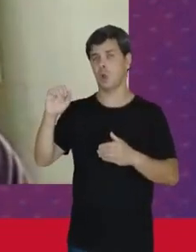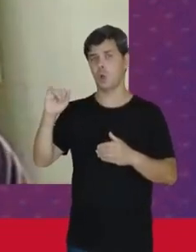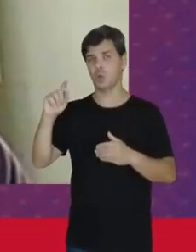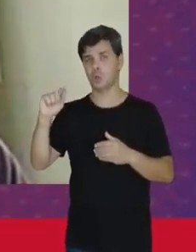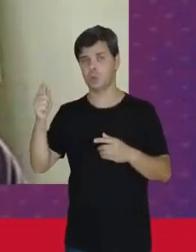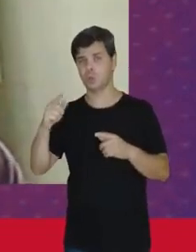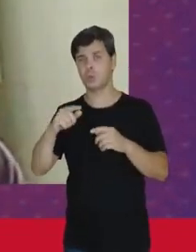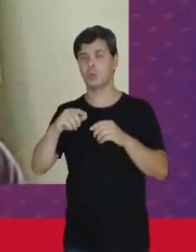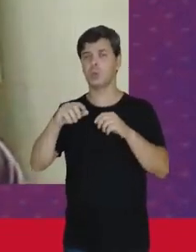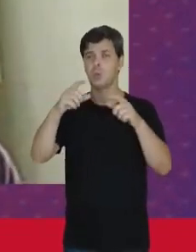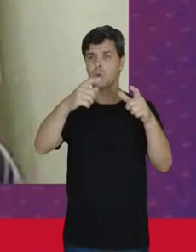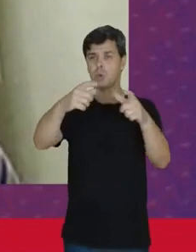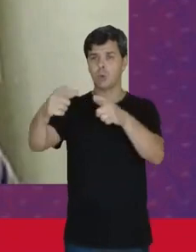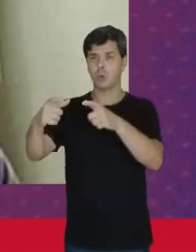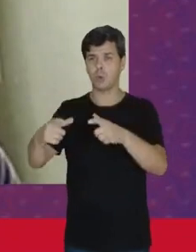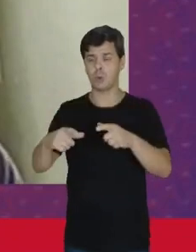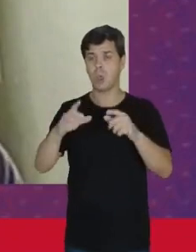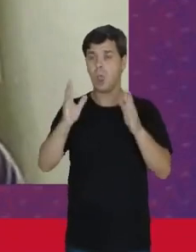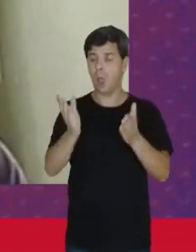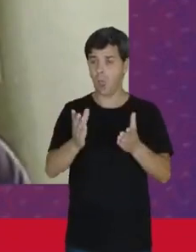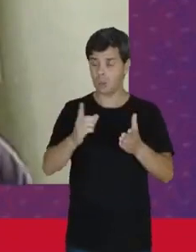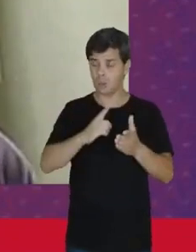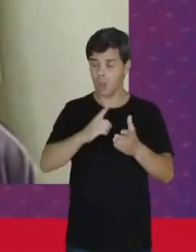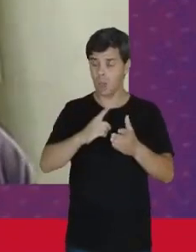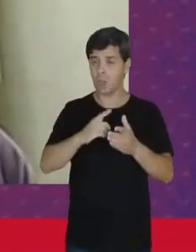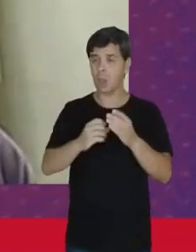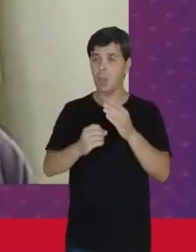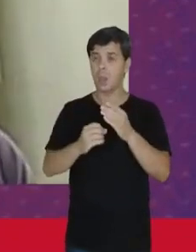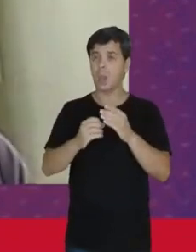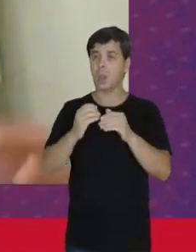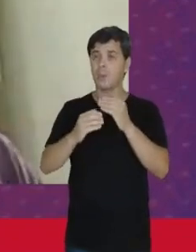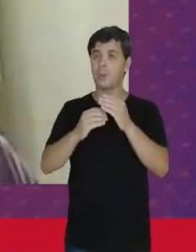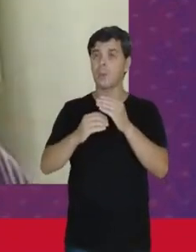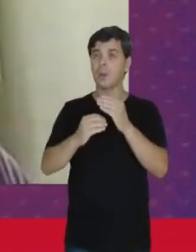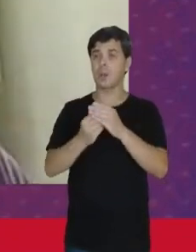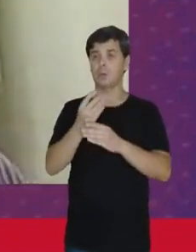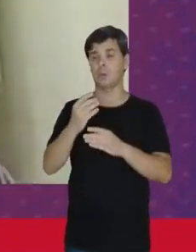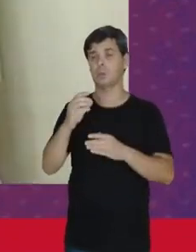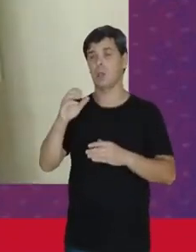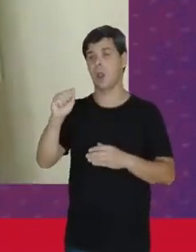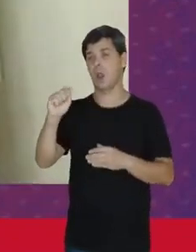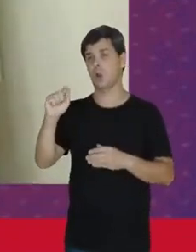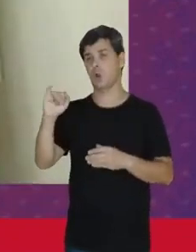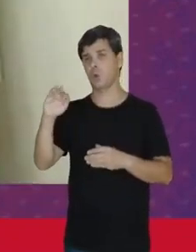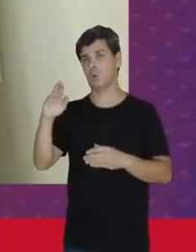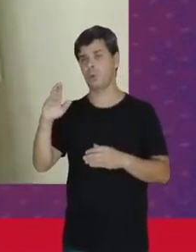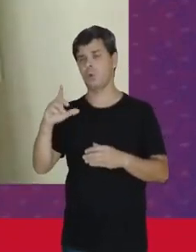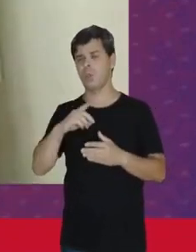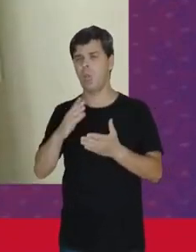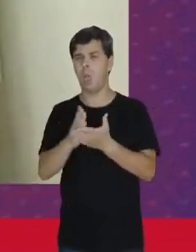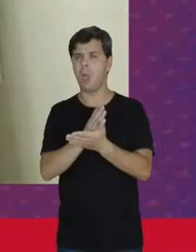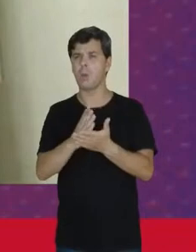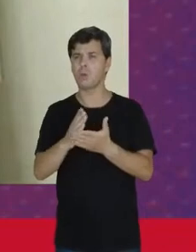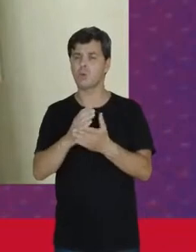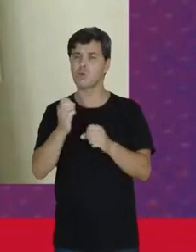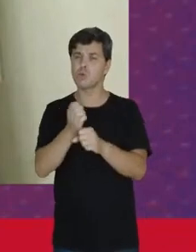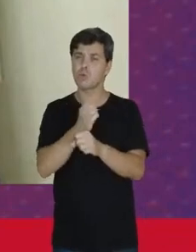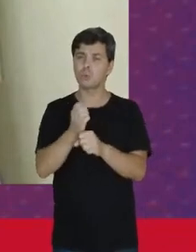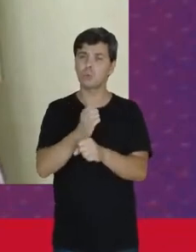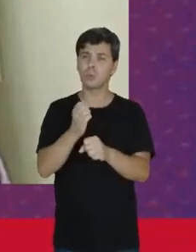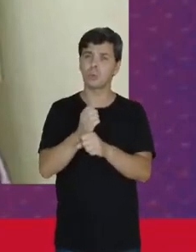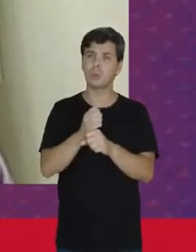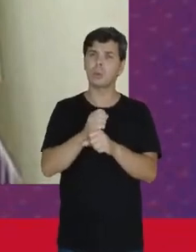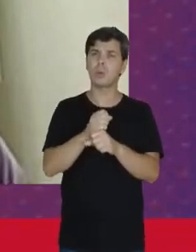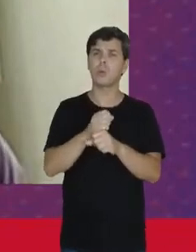ampliação dos espaços onde já há produção agroecológica, né? A gente vinha há alguns anos construindo